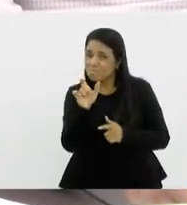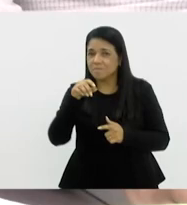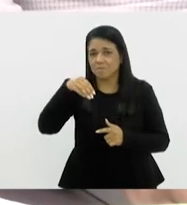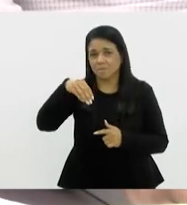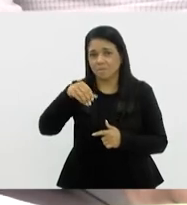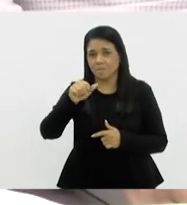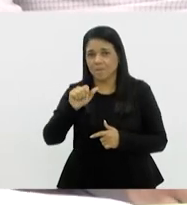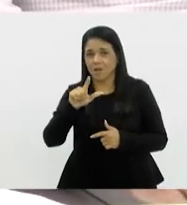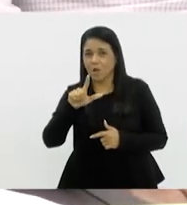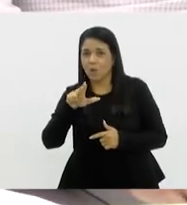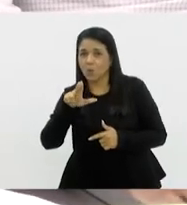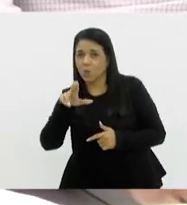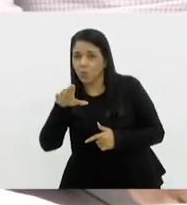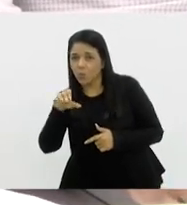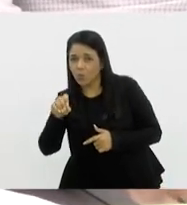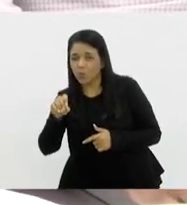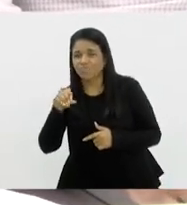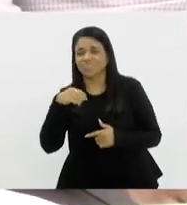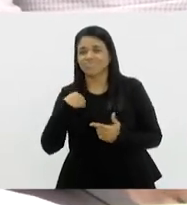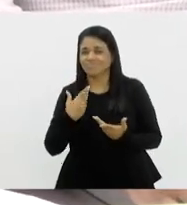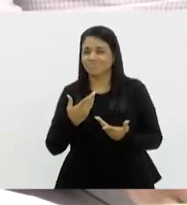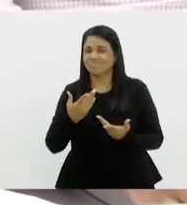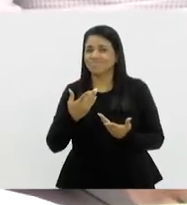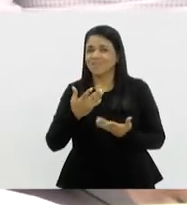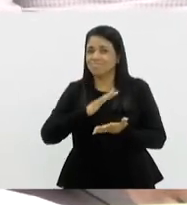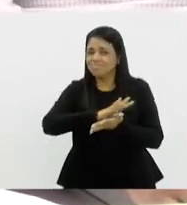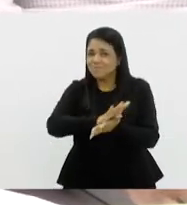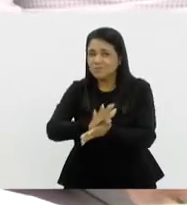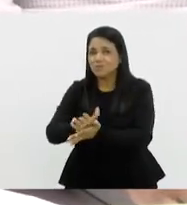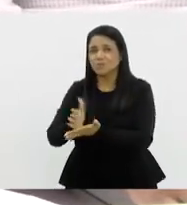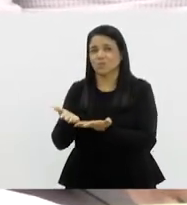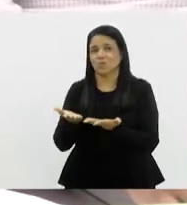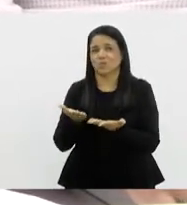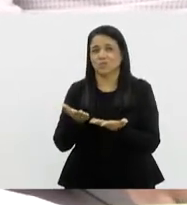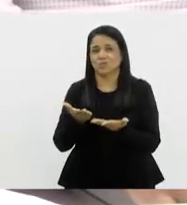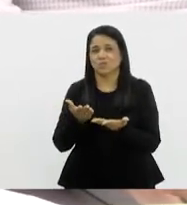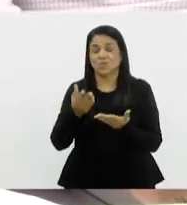é depreciativa, o dicionário diz que quer dizer isso. E cabelo